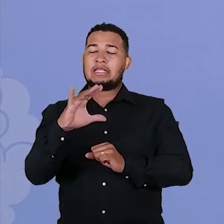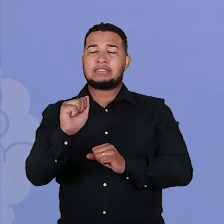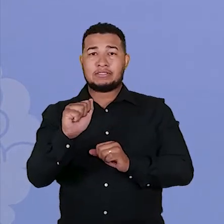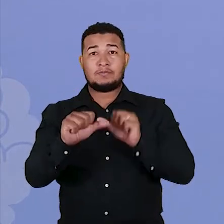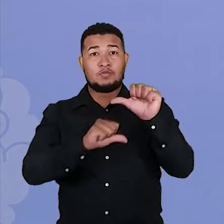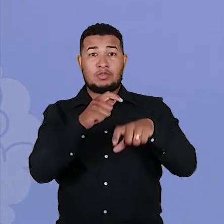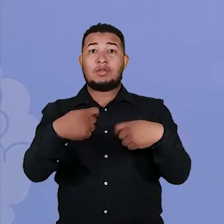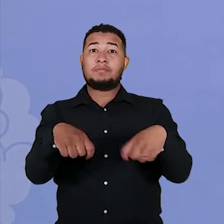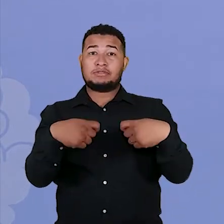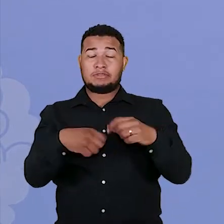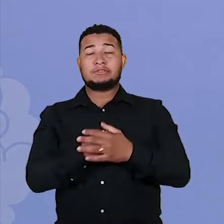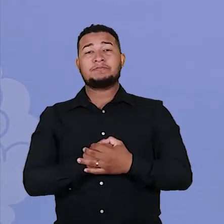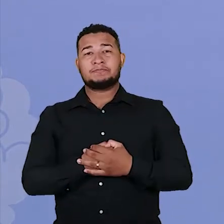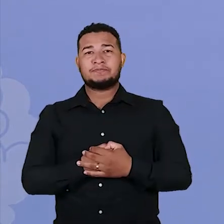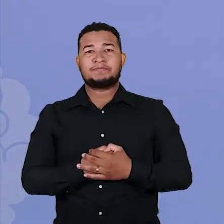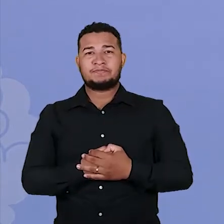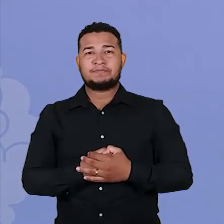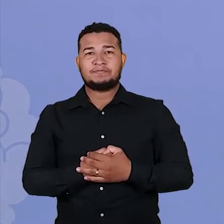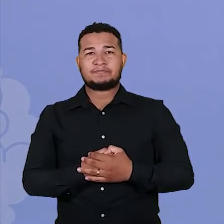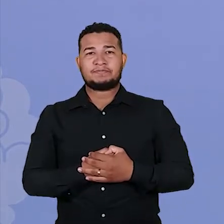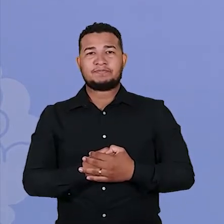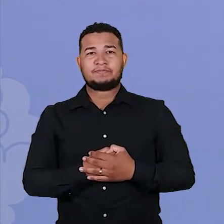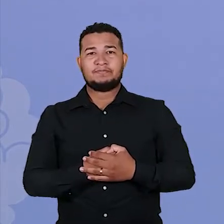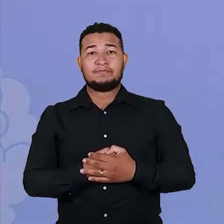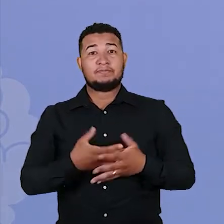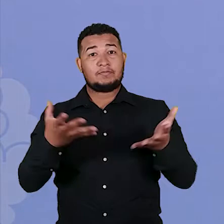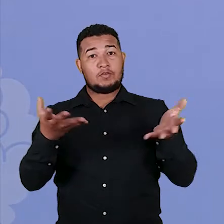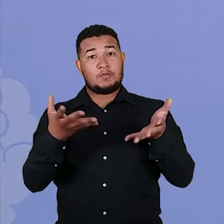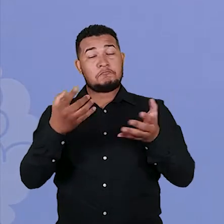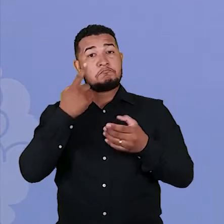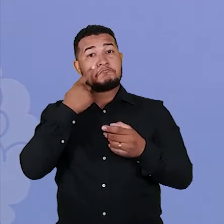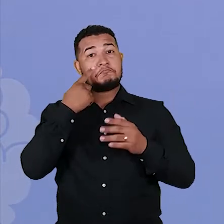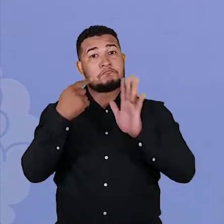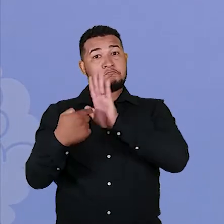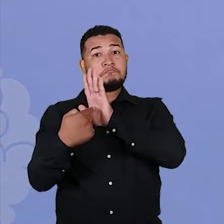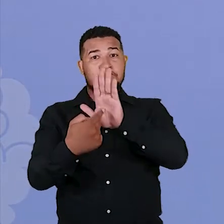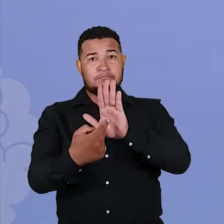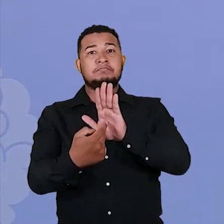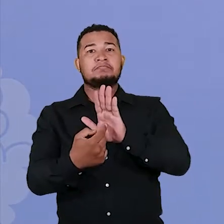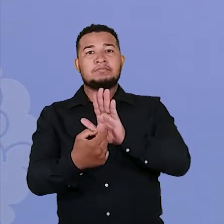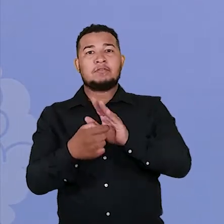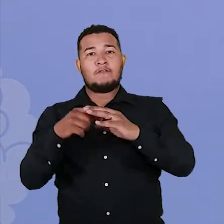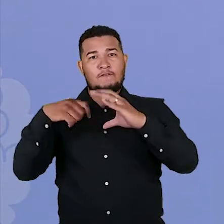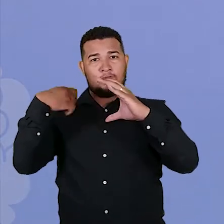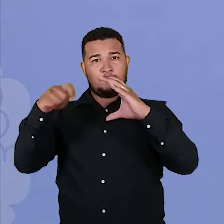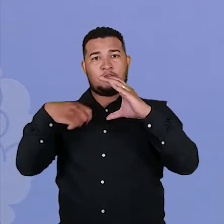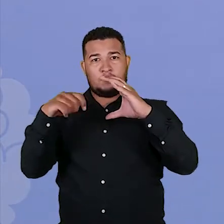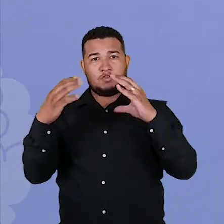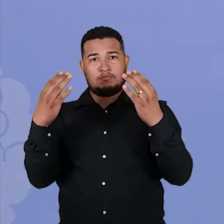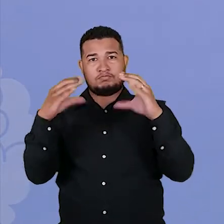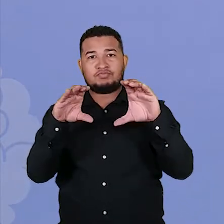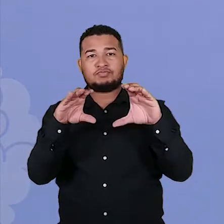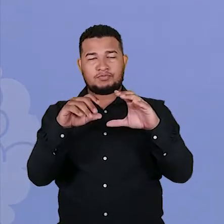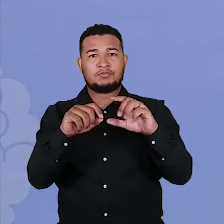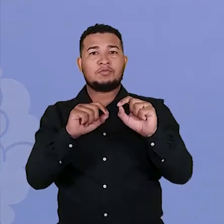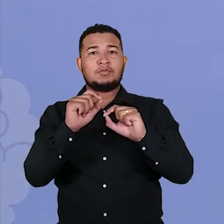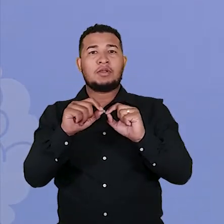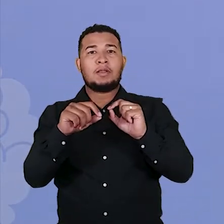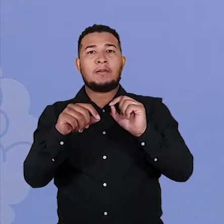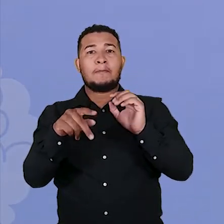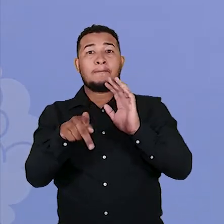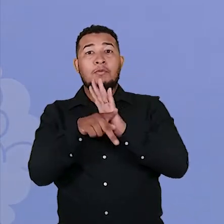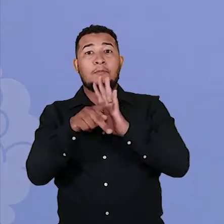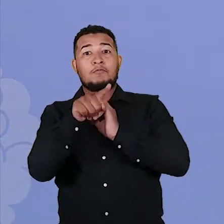corpo. Beleza? Agora, vou colocar aqui para vocês um vídeo